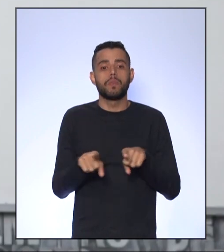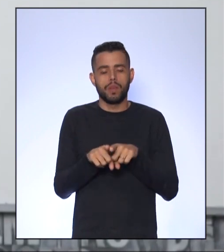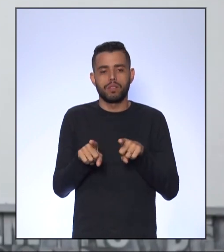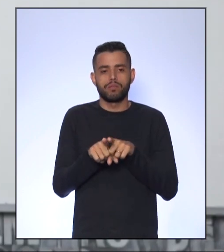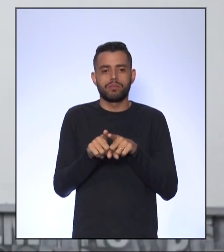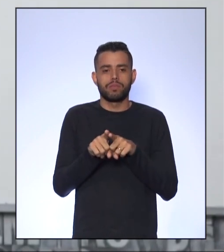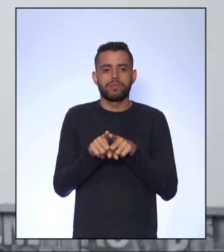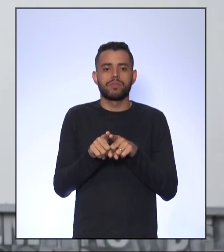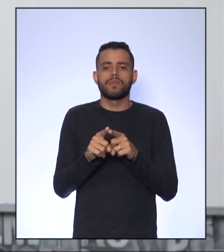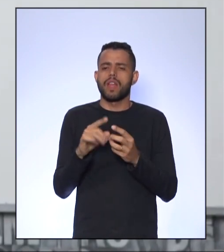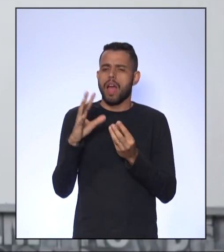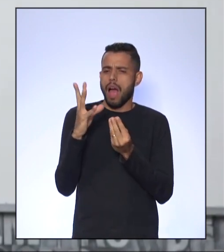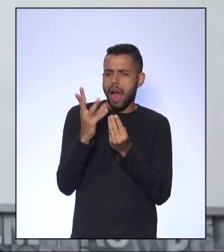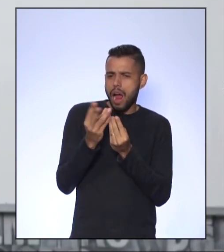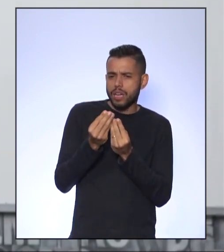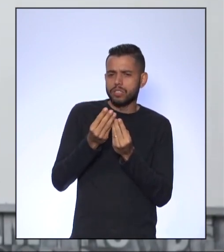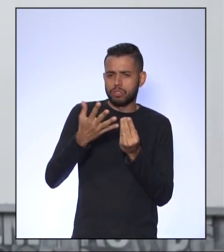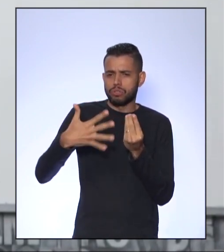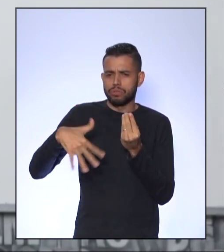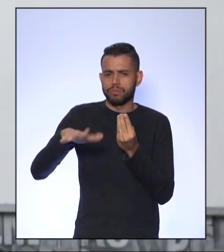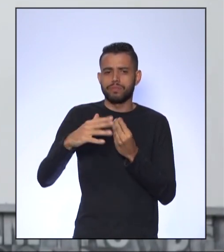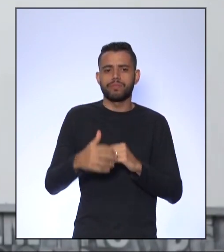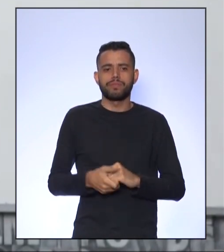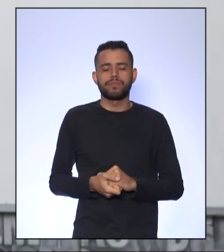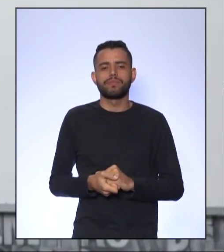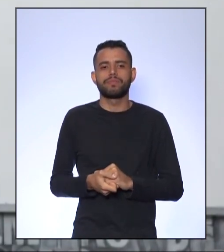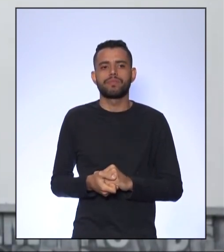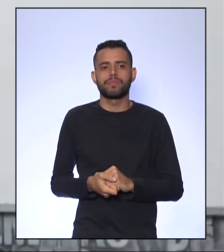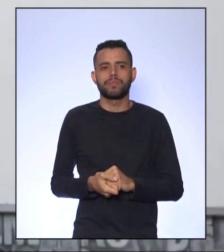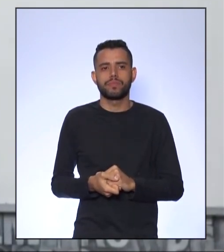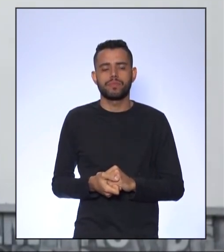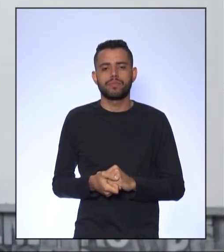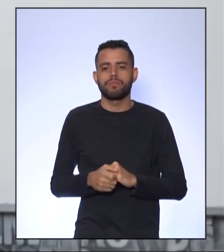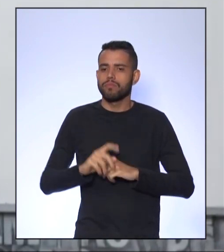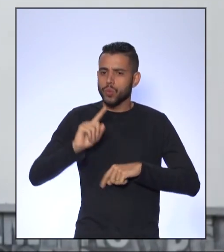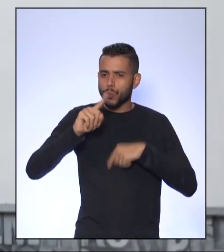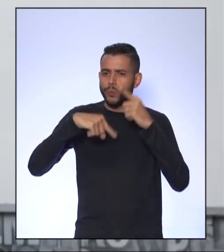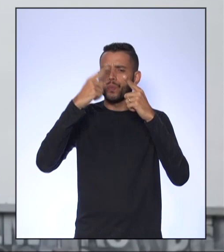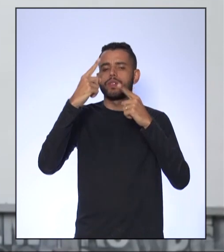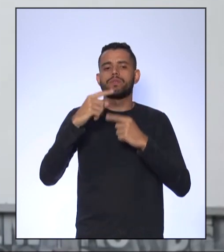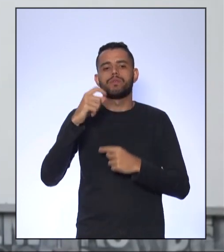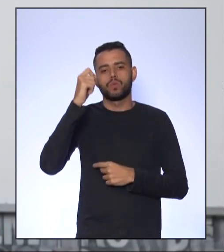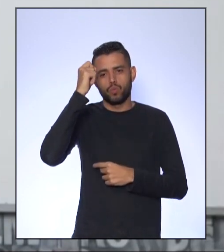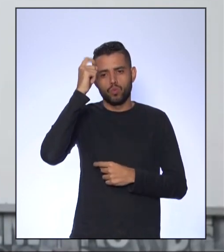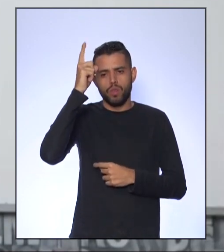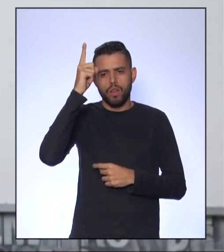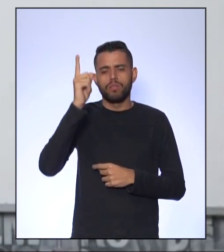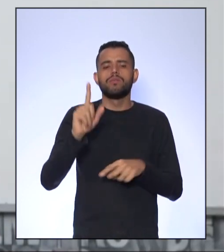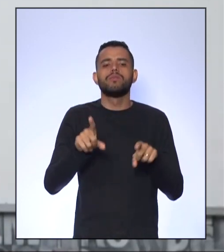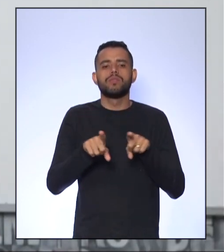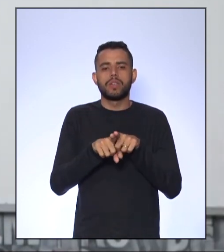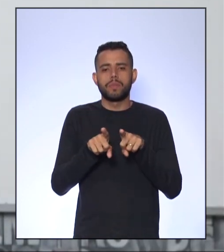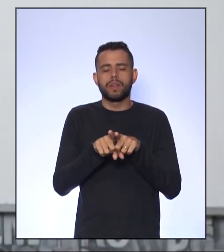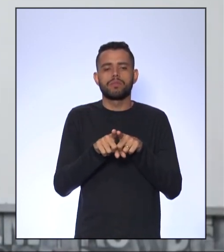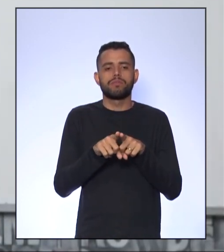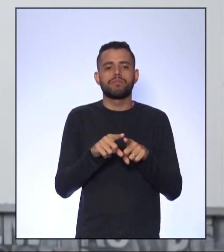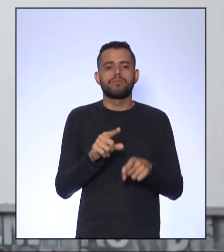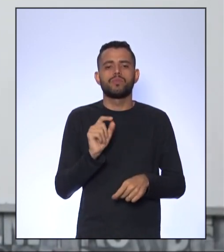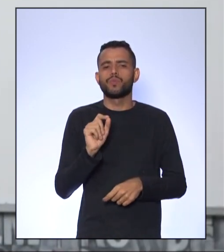tange as artes. No renascimento cultural, eu tenho aqui